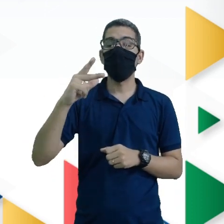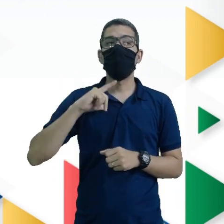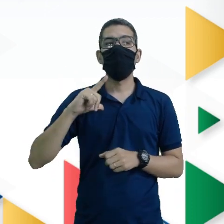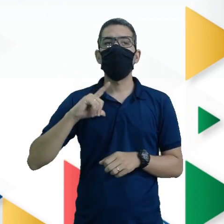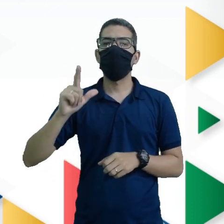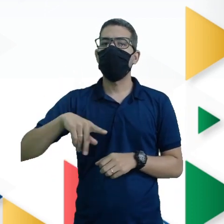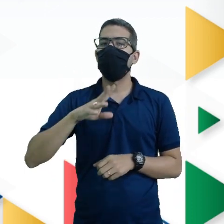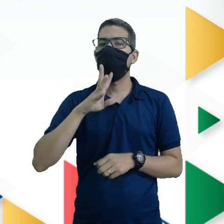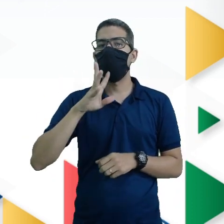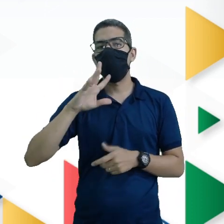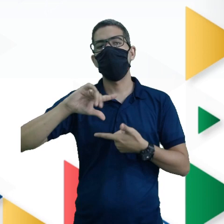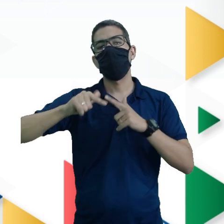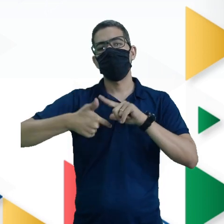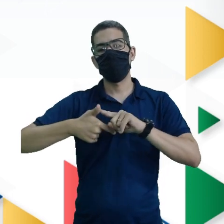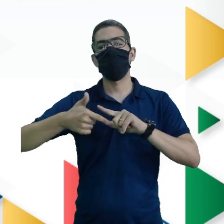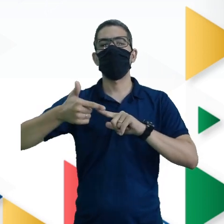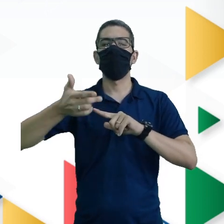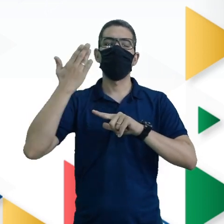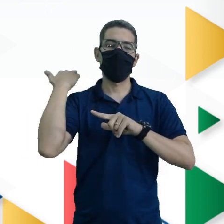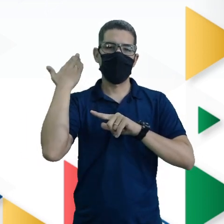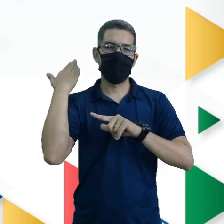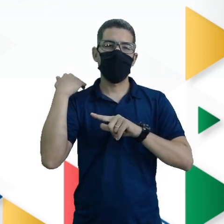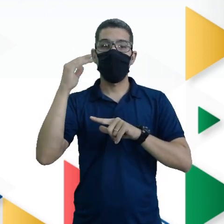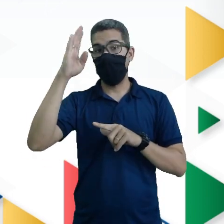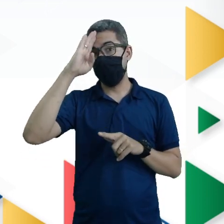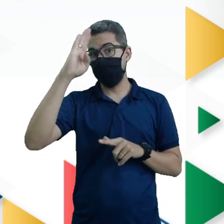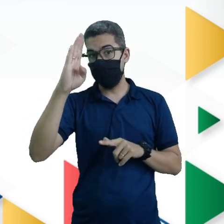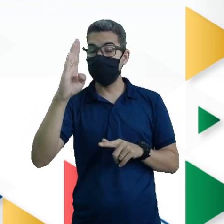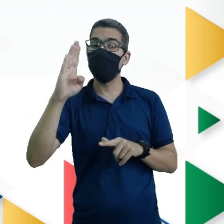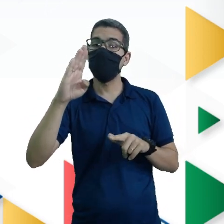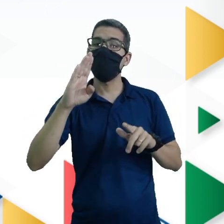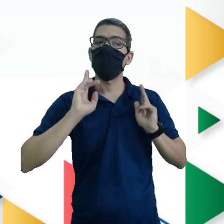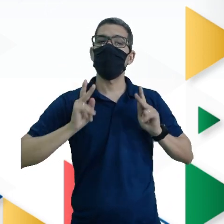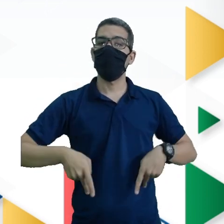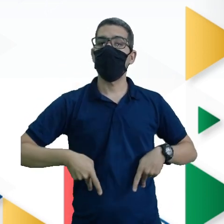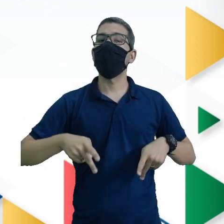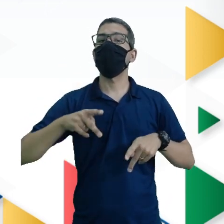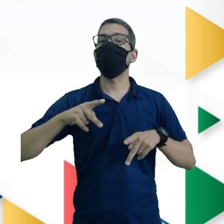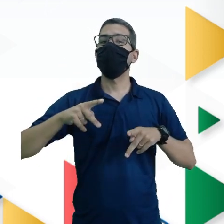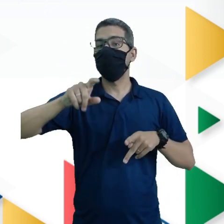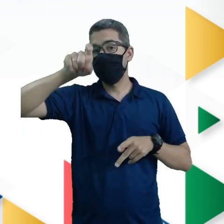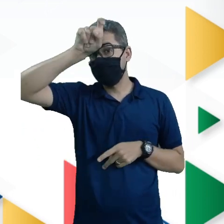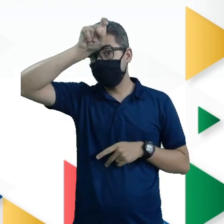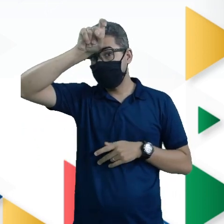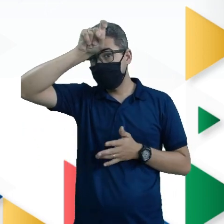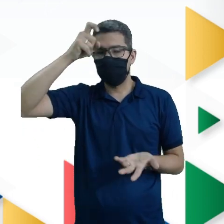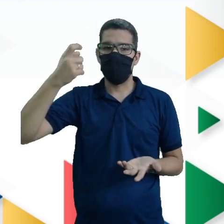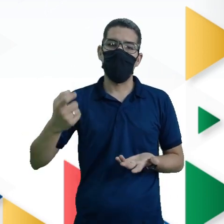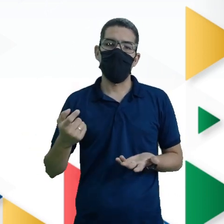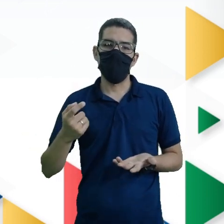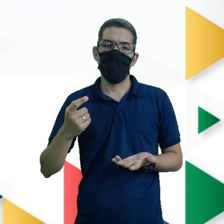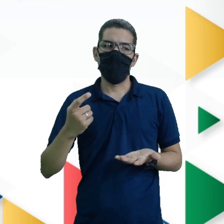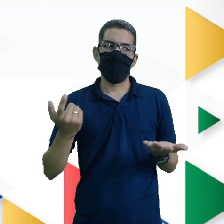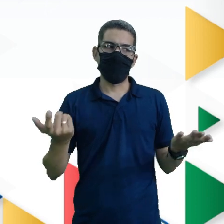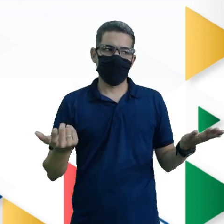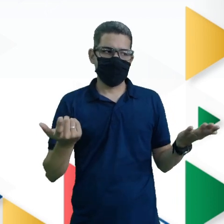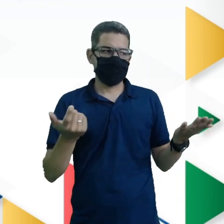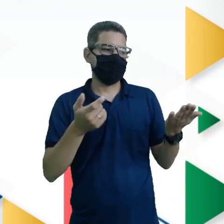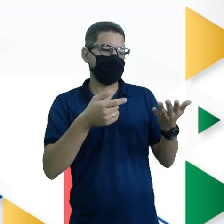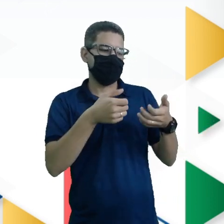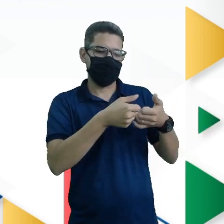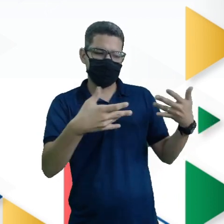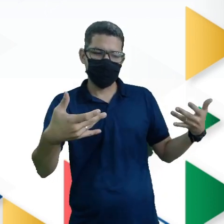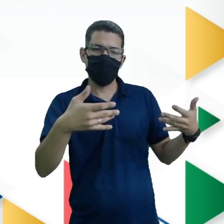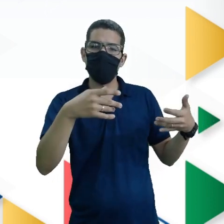povos antigos, principalmente, né, os povos egípcios, que deixaram isso não só escritos em pergaminhos, mas